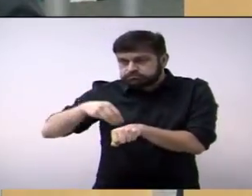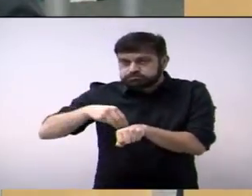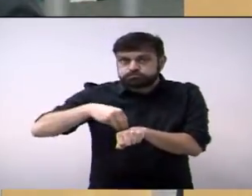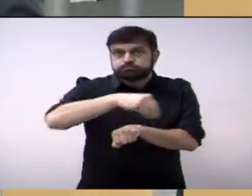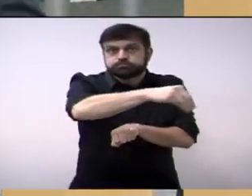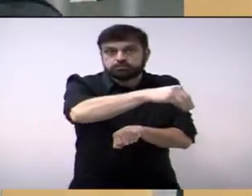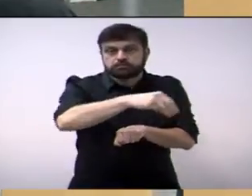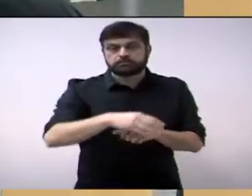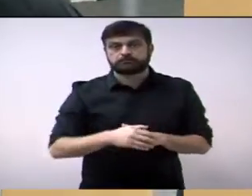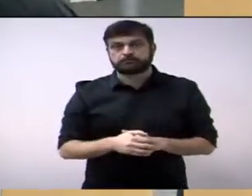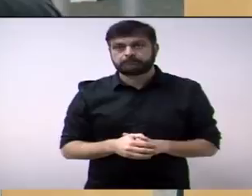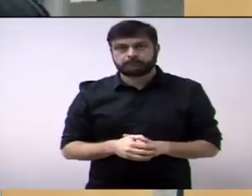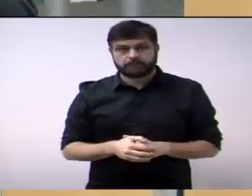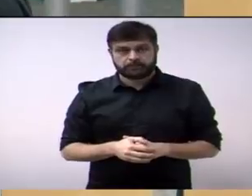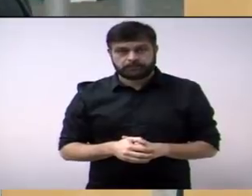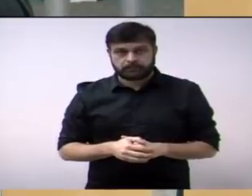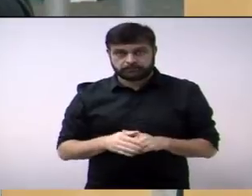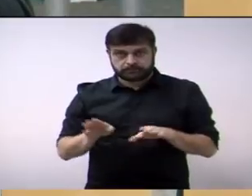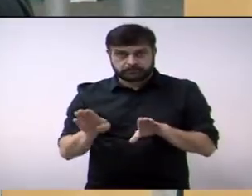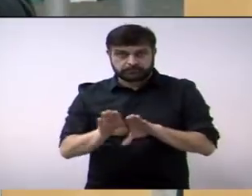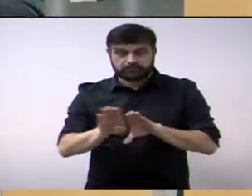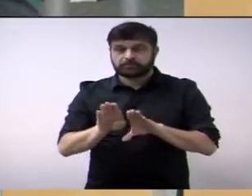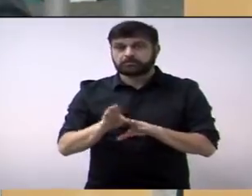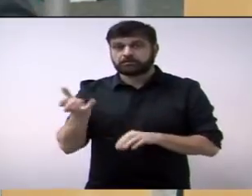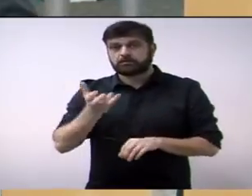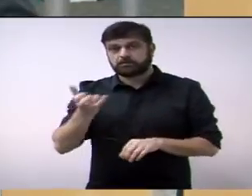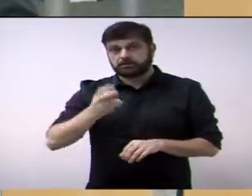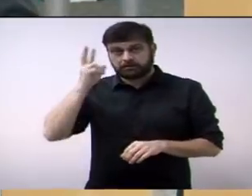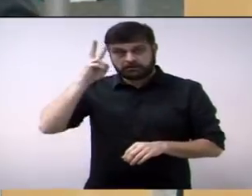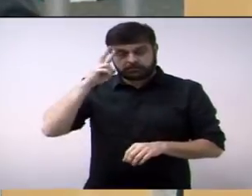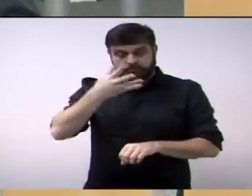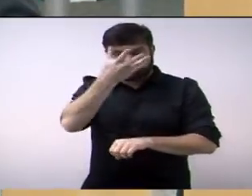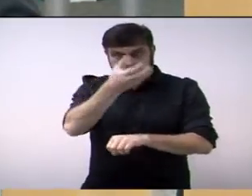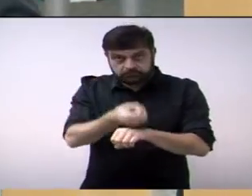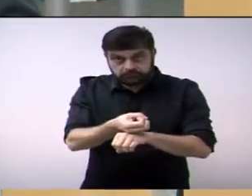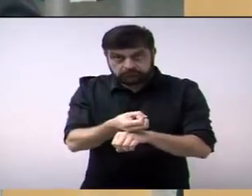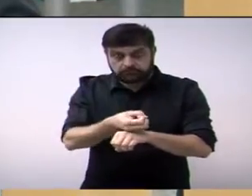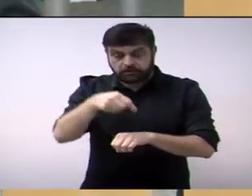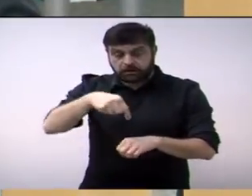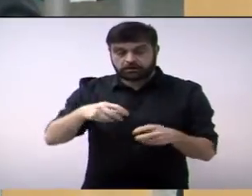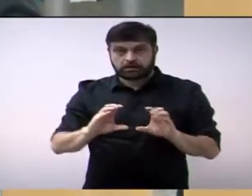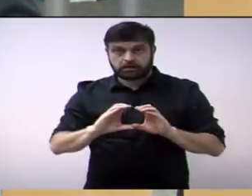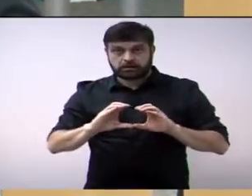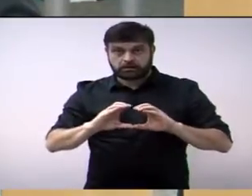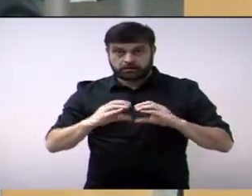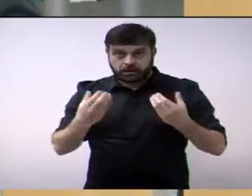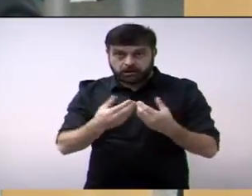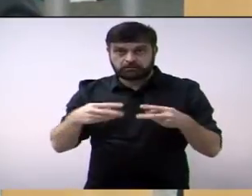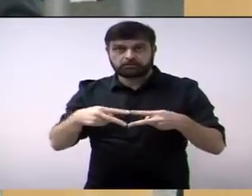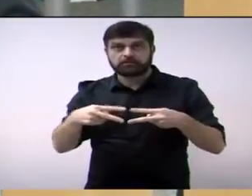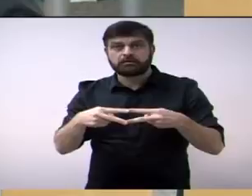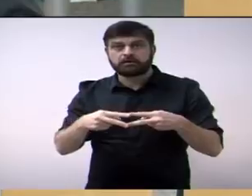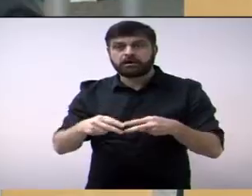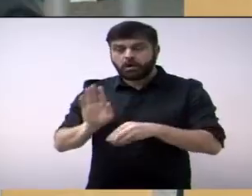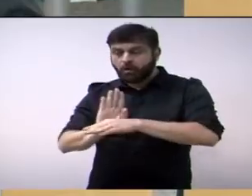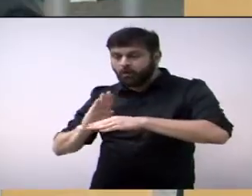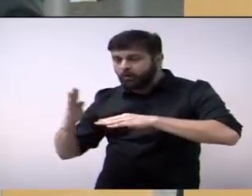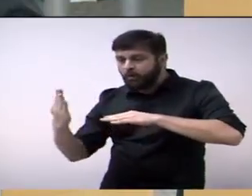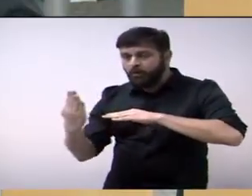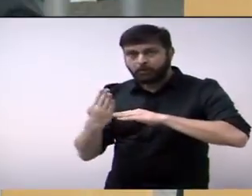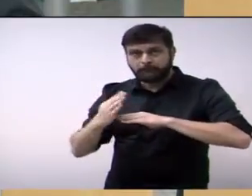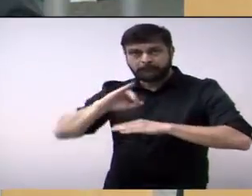aqui também registrado nos anais desta casa o tempo que o bairro João Aranha tinha